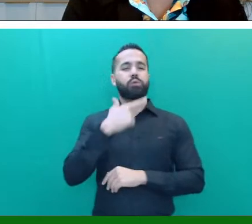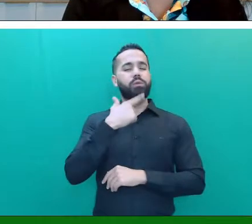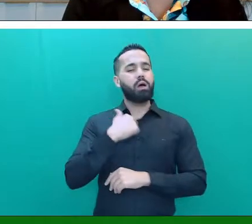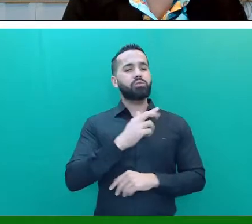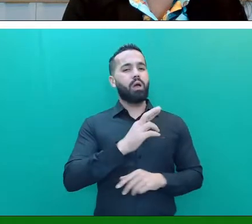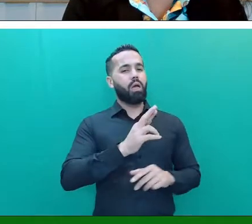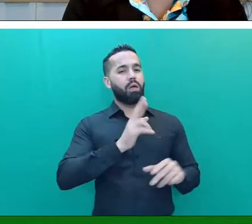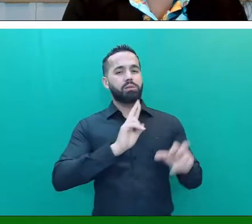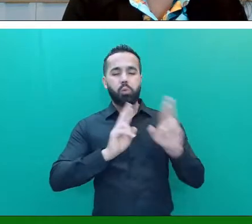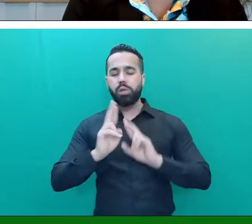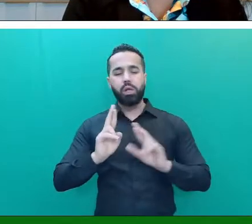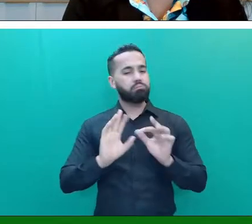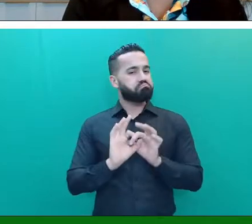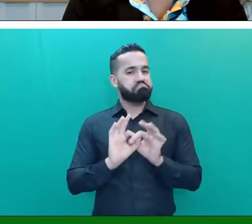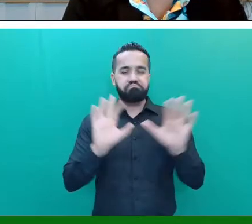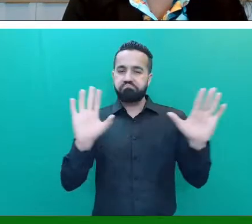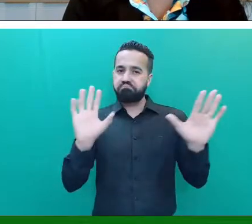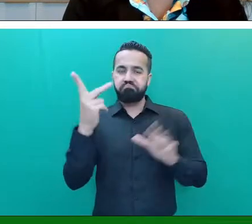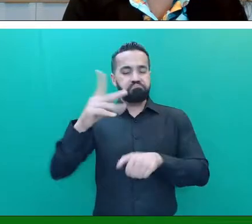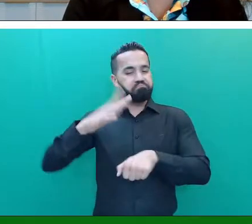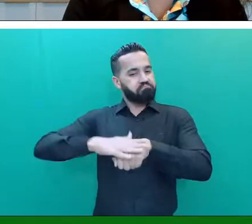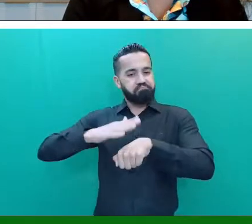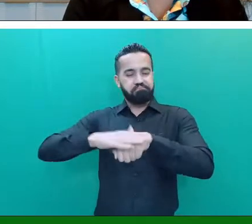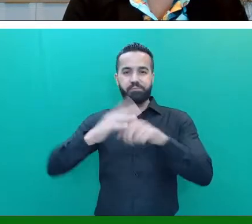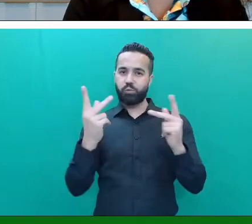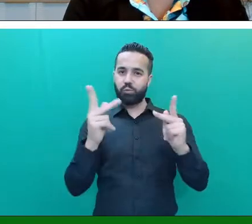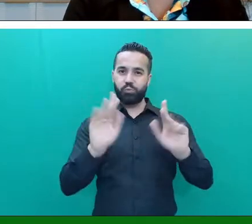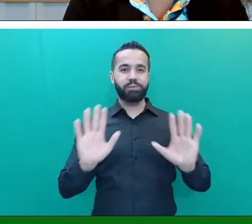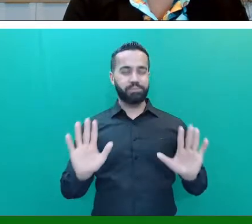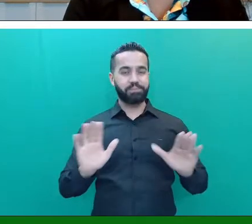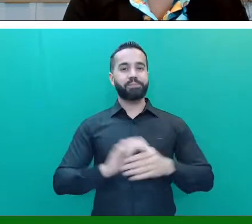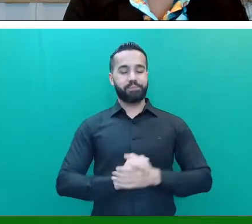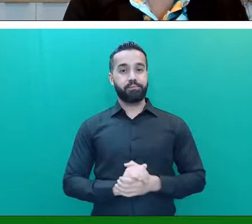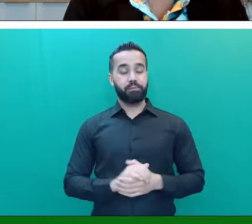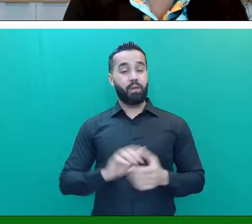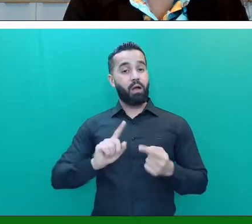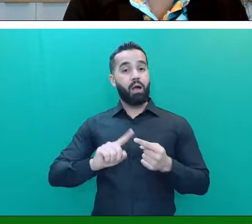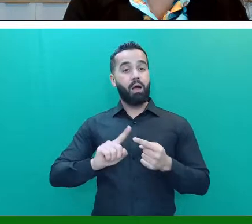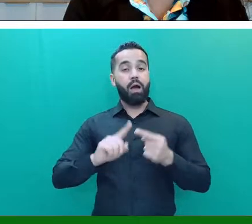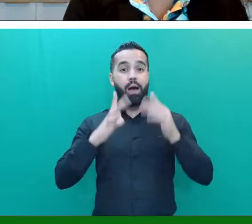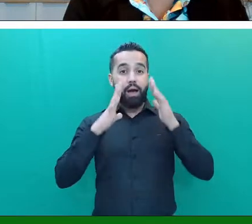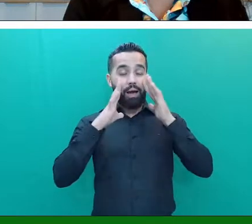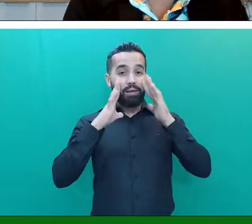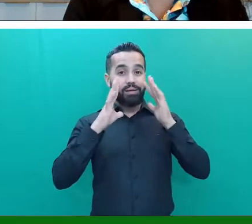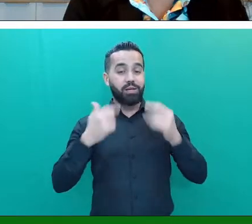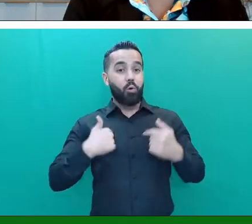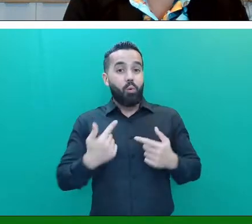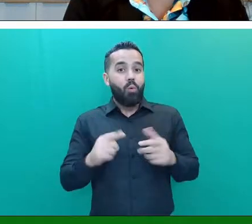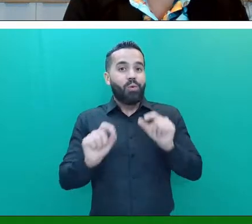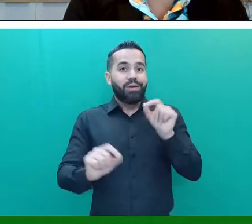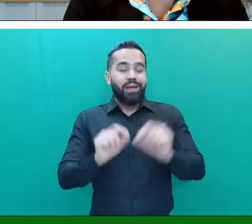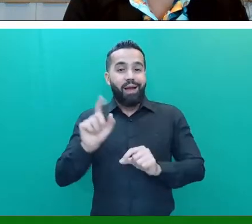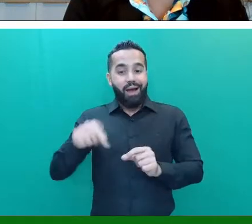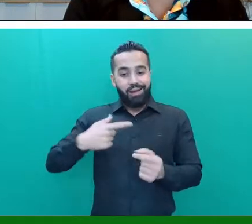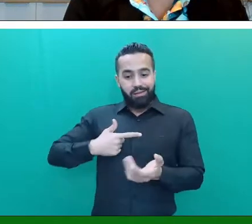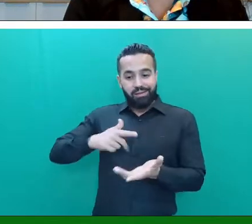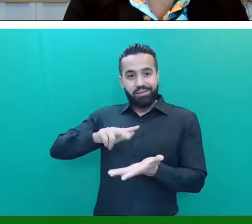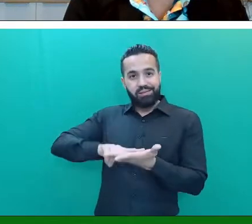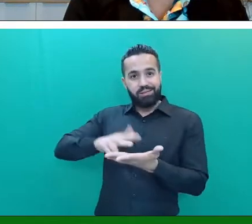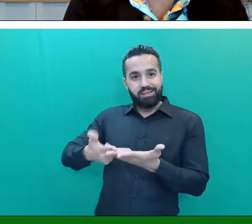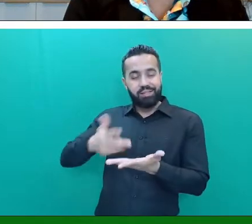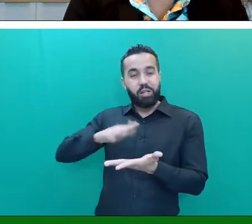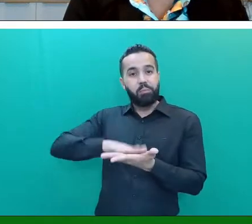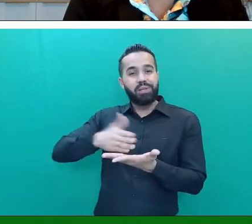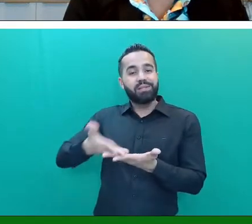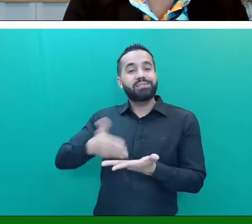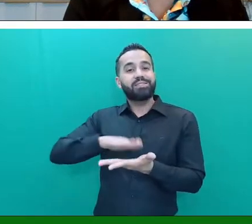pertinente. Me chamou a atenção o fato de você trabalhar tanto com a ideia de interpretação, e eu não quero dizer com isso